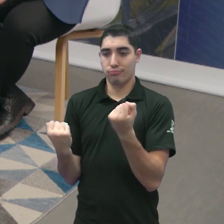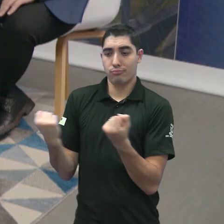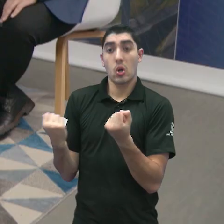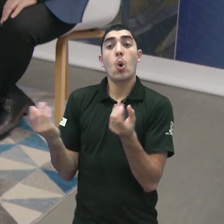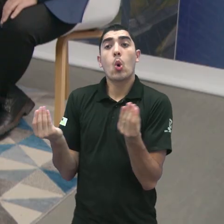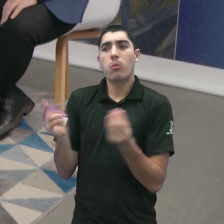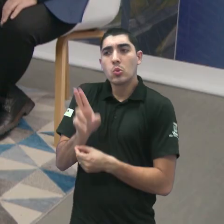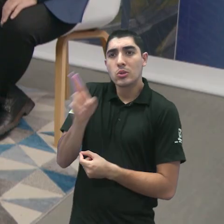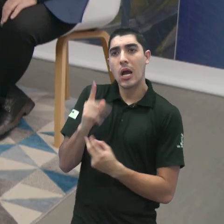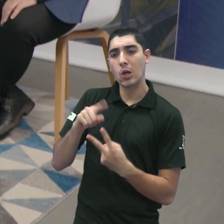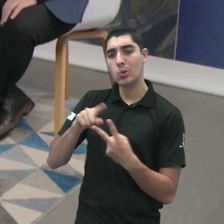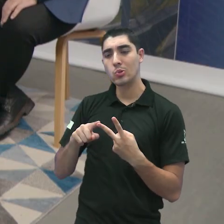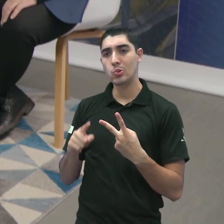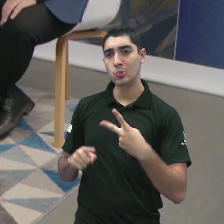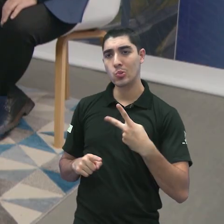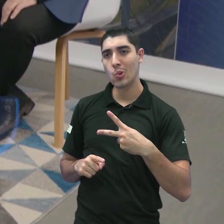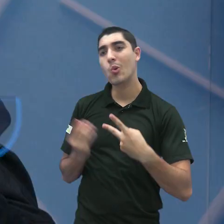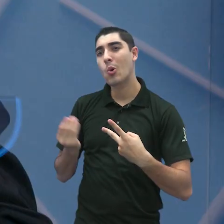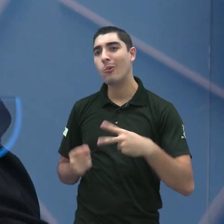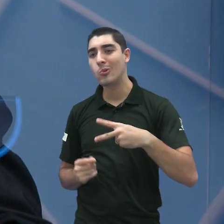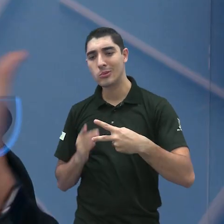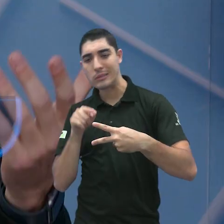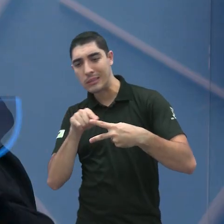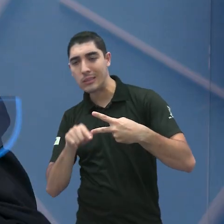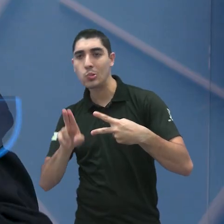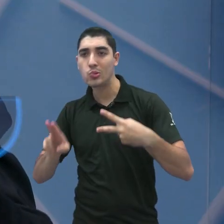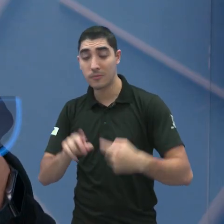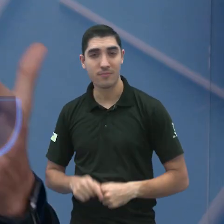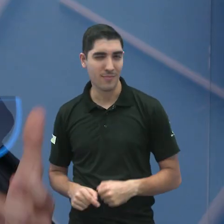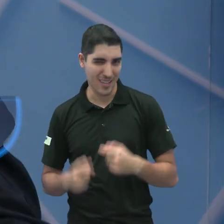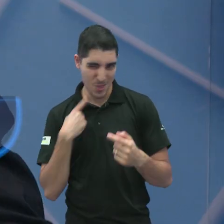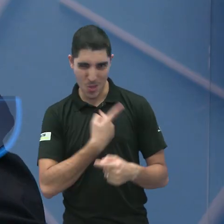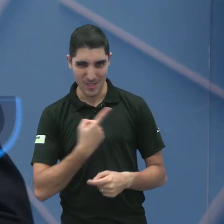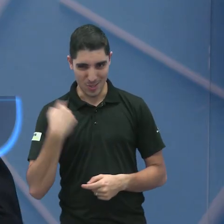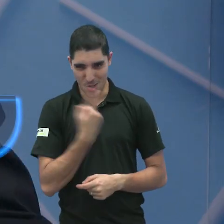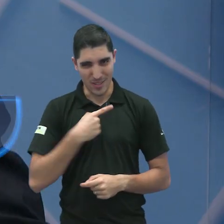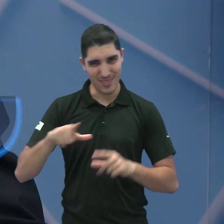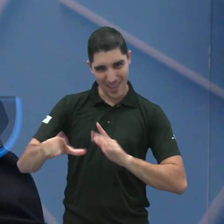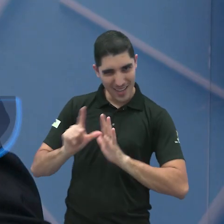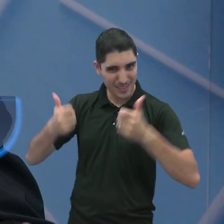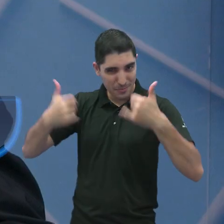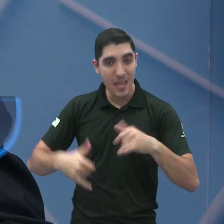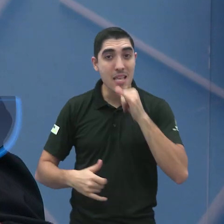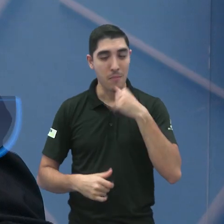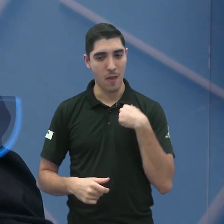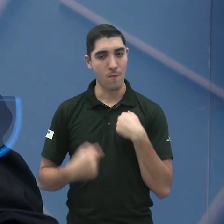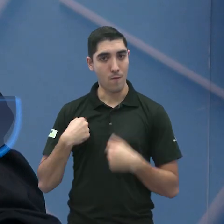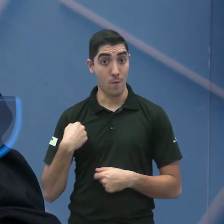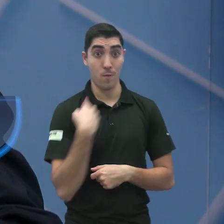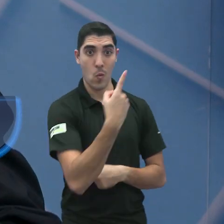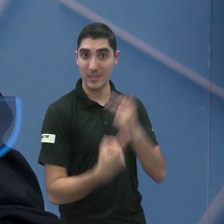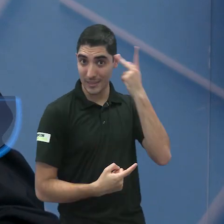transporte no seu dia a dia? Até como a gente estava comentando aqui, né, quando nós vamos para São Paulo, né, que o Dino falou, no sentido de